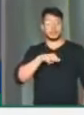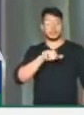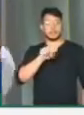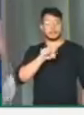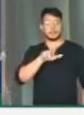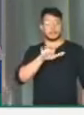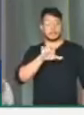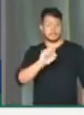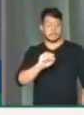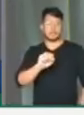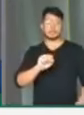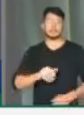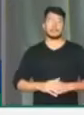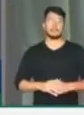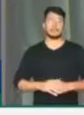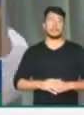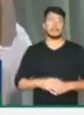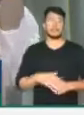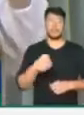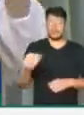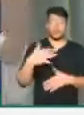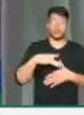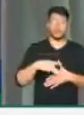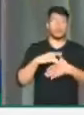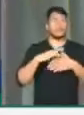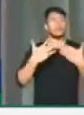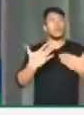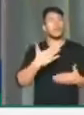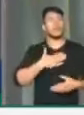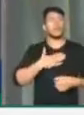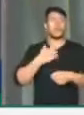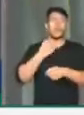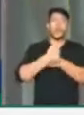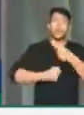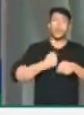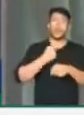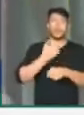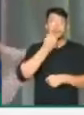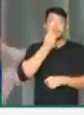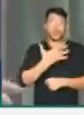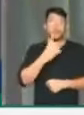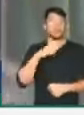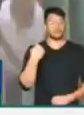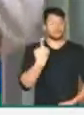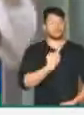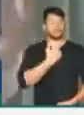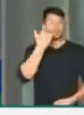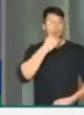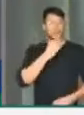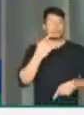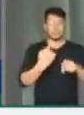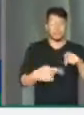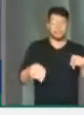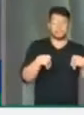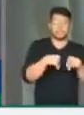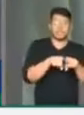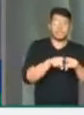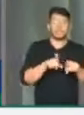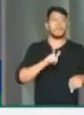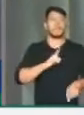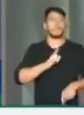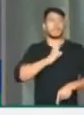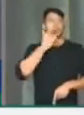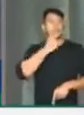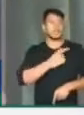ano honroso, um ano em que a parceria valeu muito, um ano em que nós conseguimos constituir muita unidade da oposição nesta